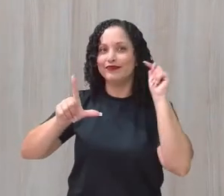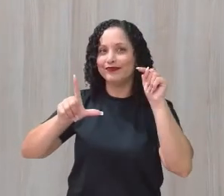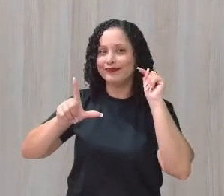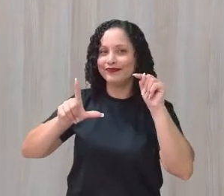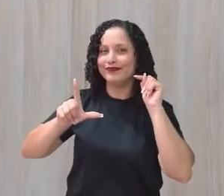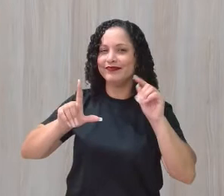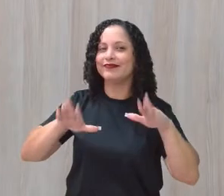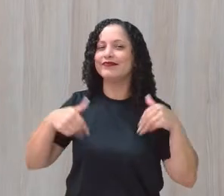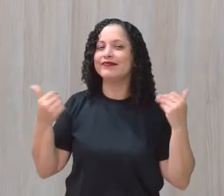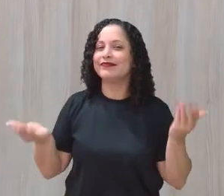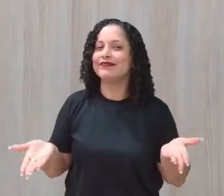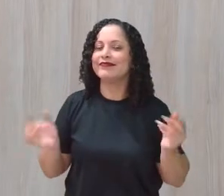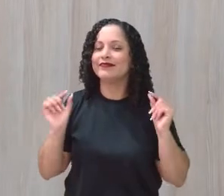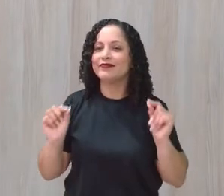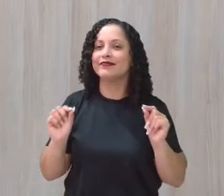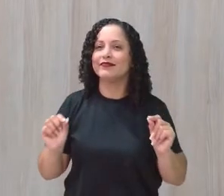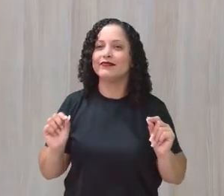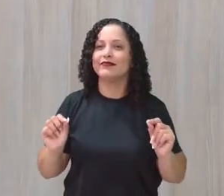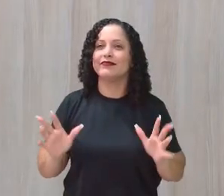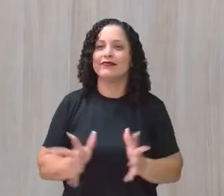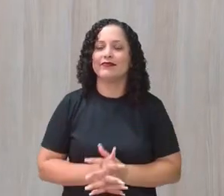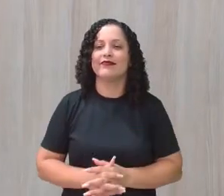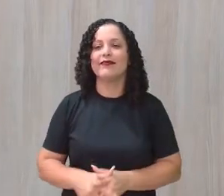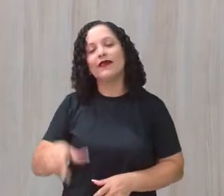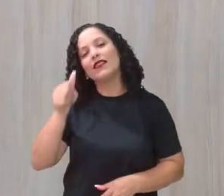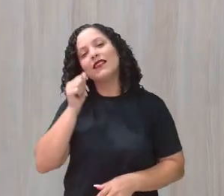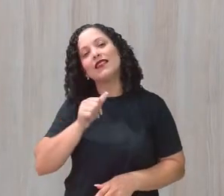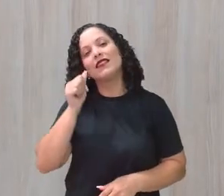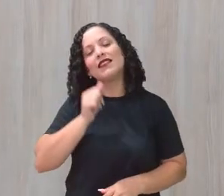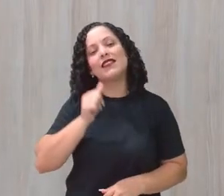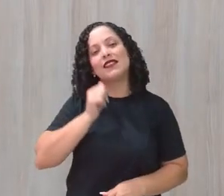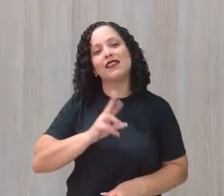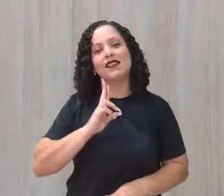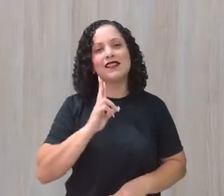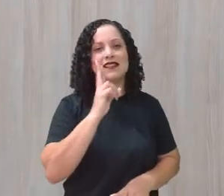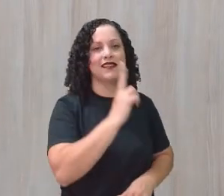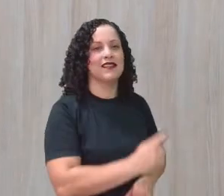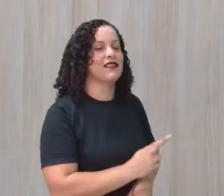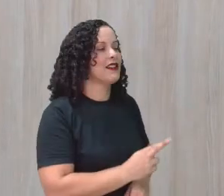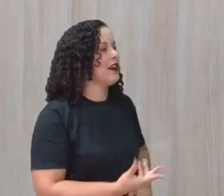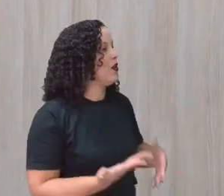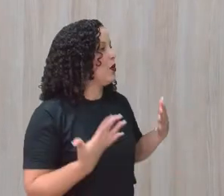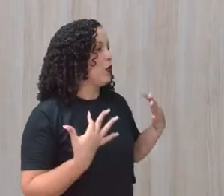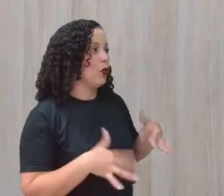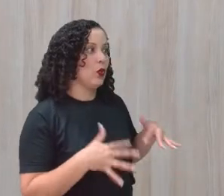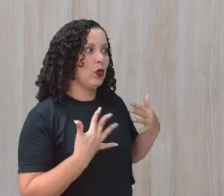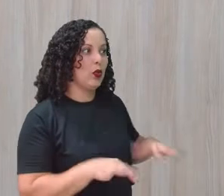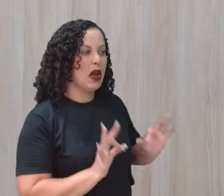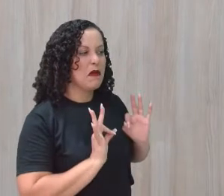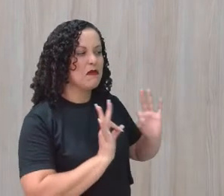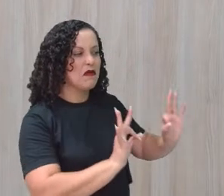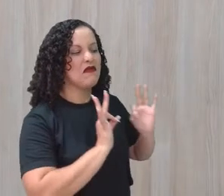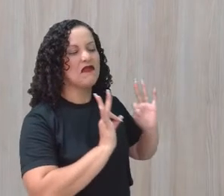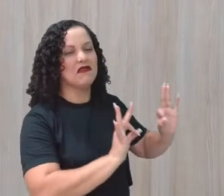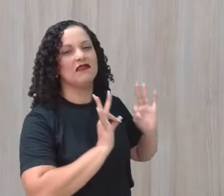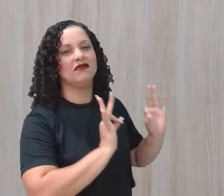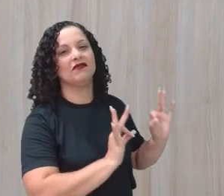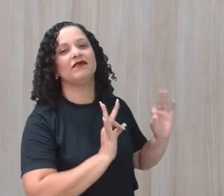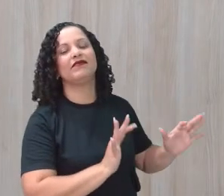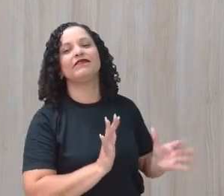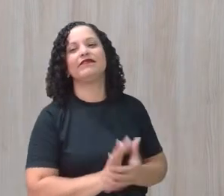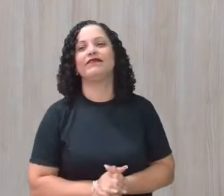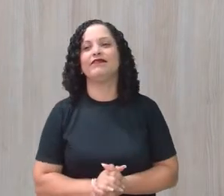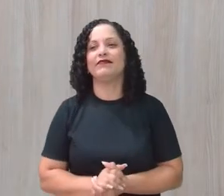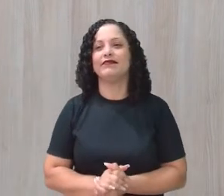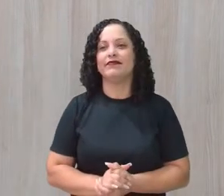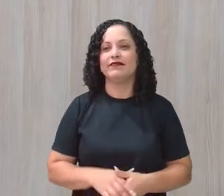assim, ah, meu, tipo assim, Mara Super. E aí ela fala com a linguagem que é formal,